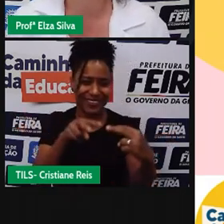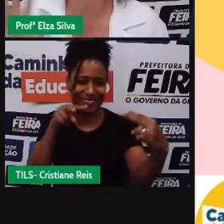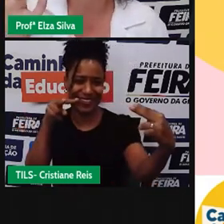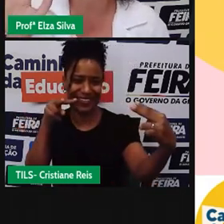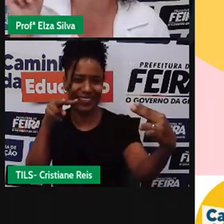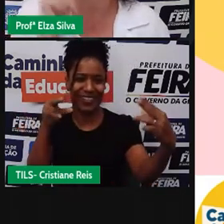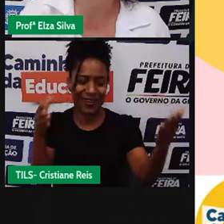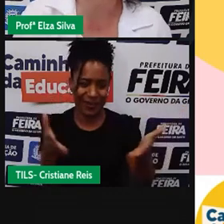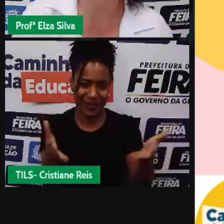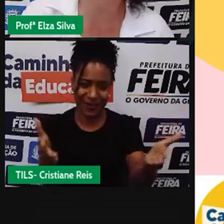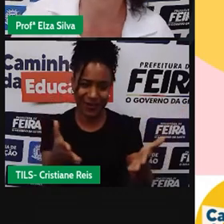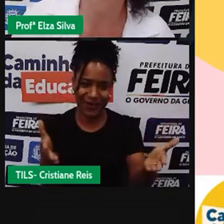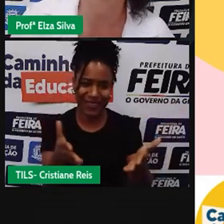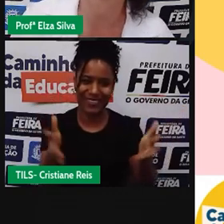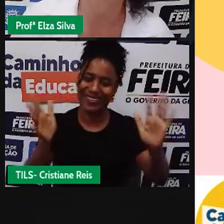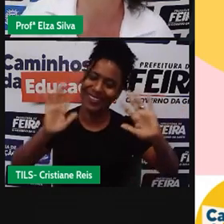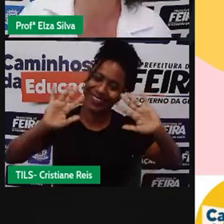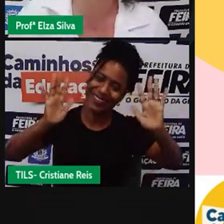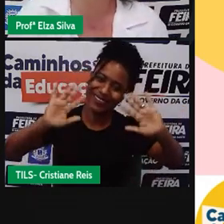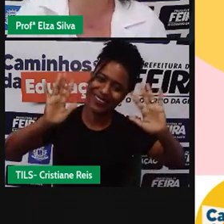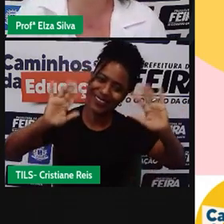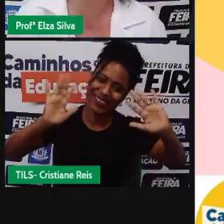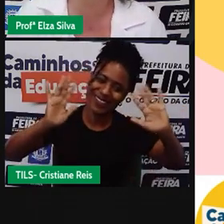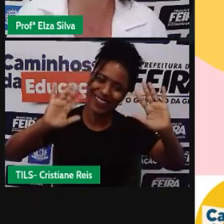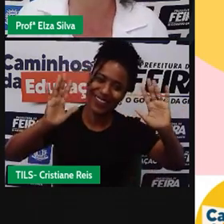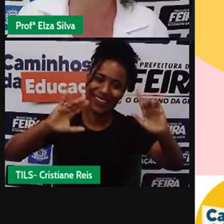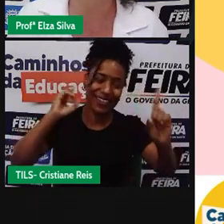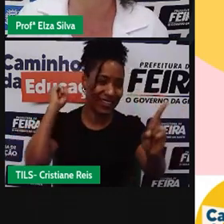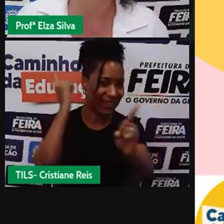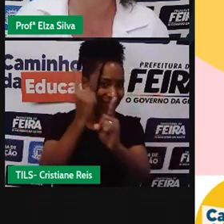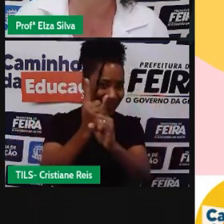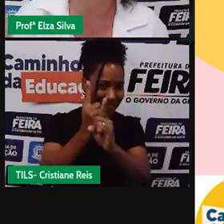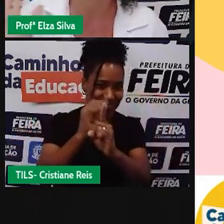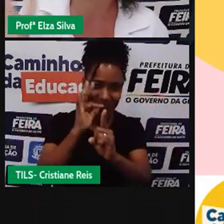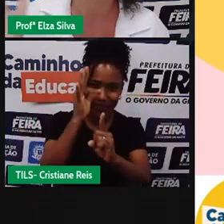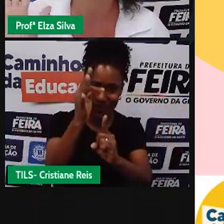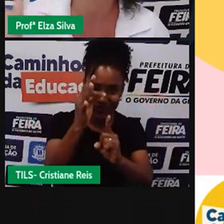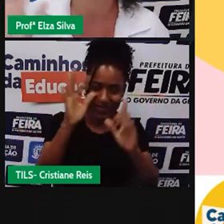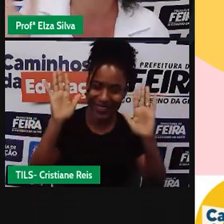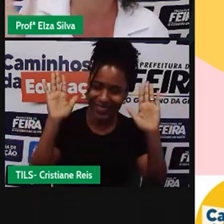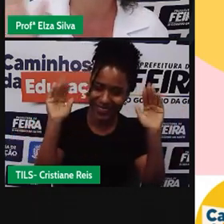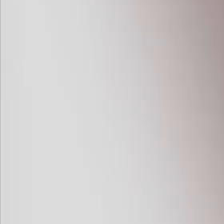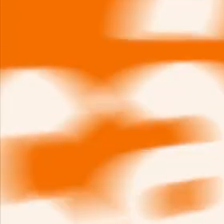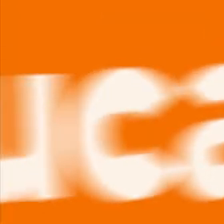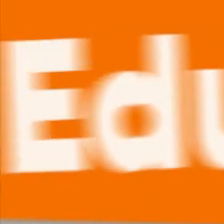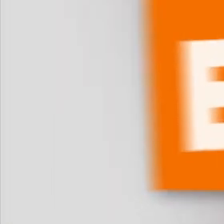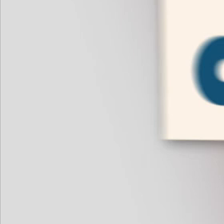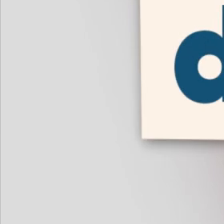See you next class. Vejo vocês na próxima aula. Bye!